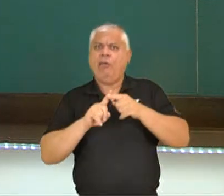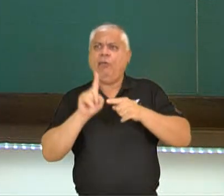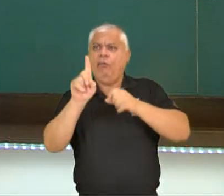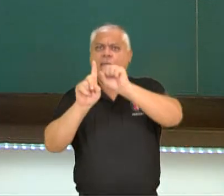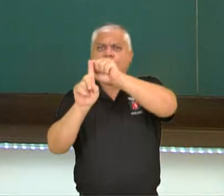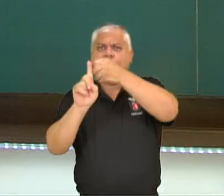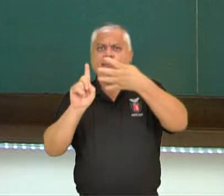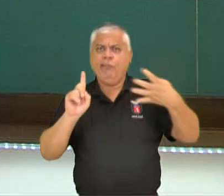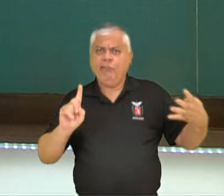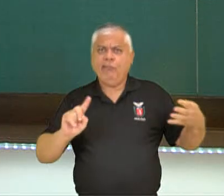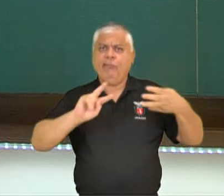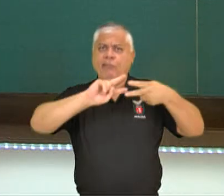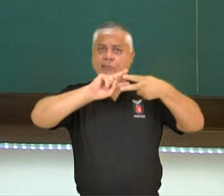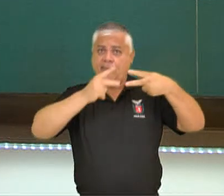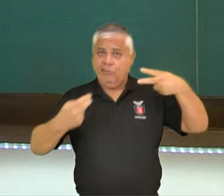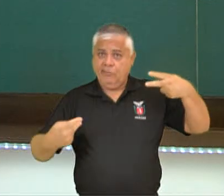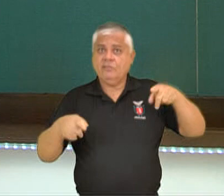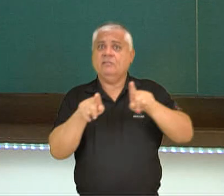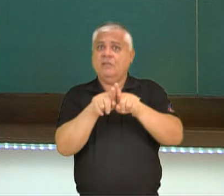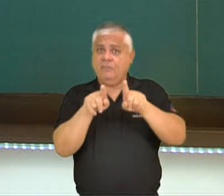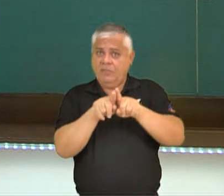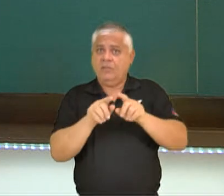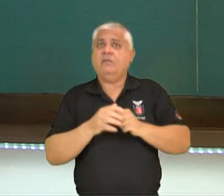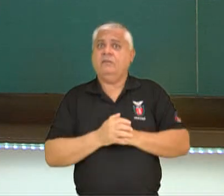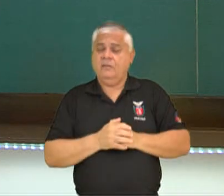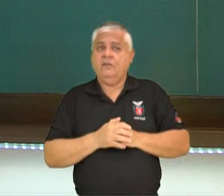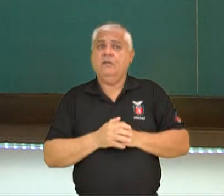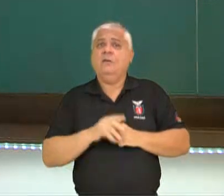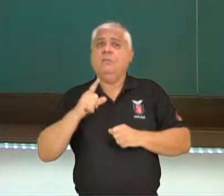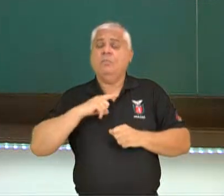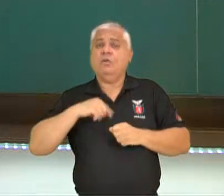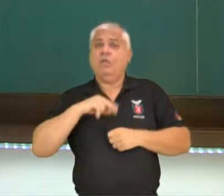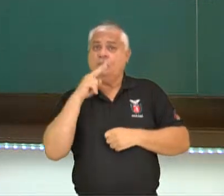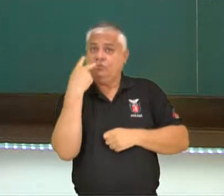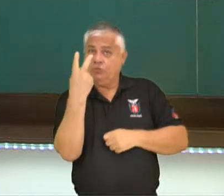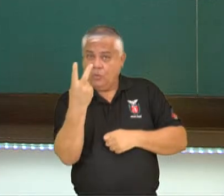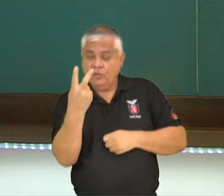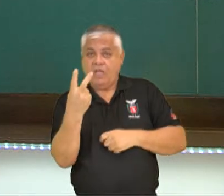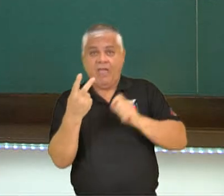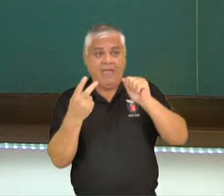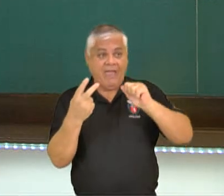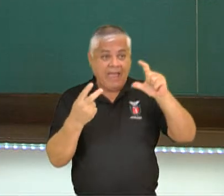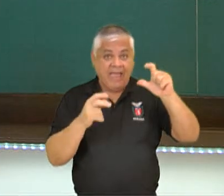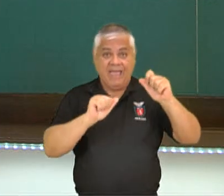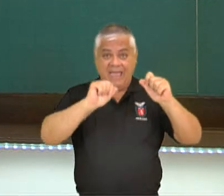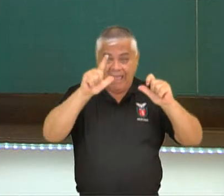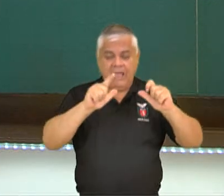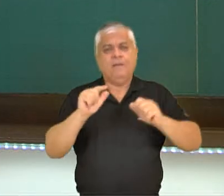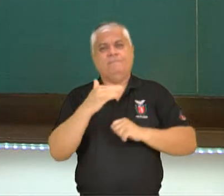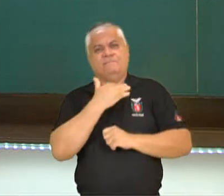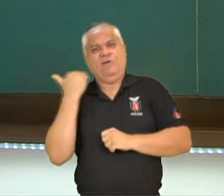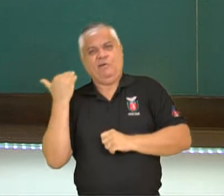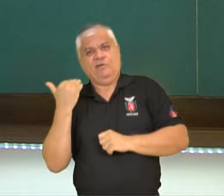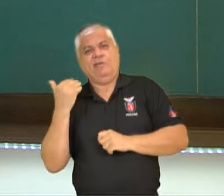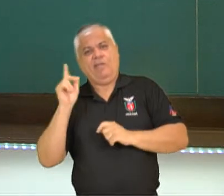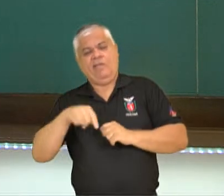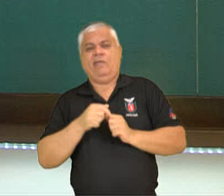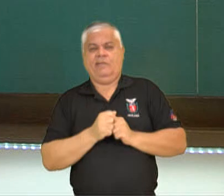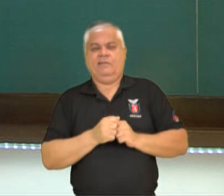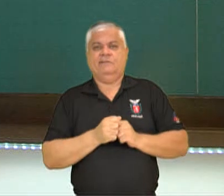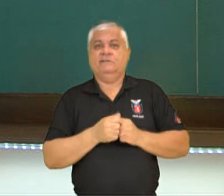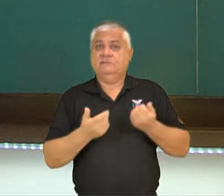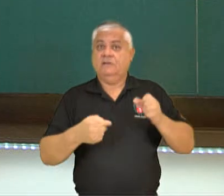caso de pleiotropia, mas também é um caso de alelos letais, porque em dose dupla também mata o indivíduo, então também o dominante